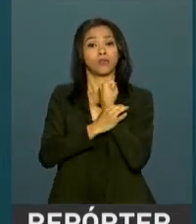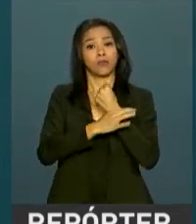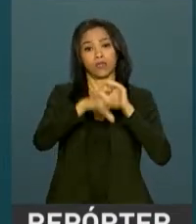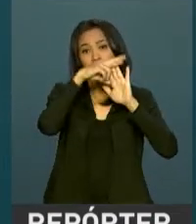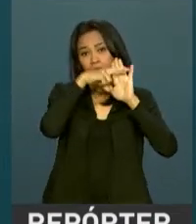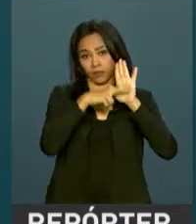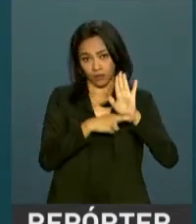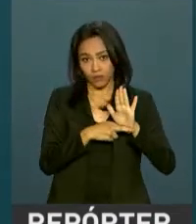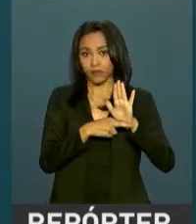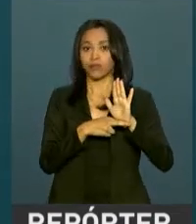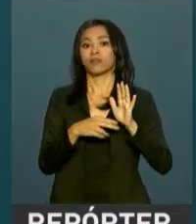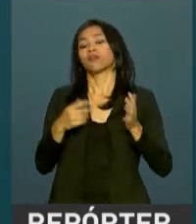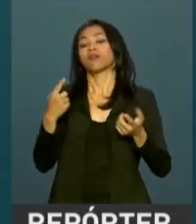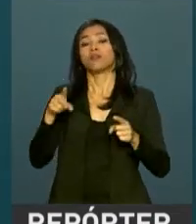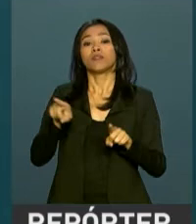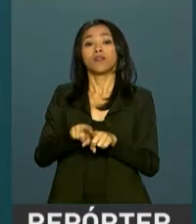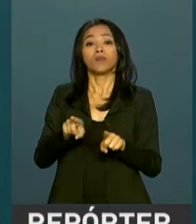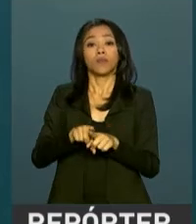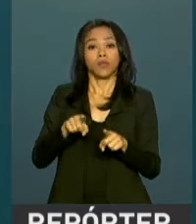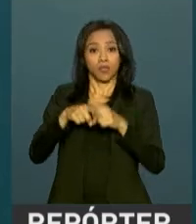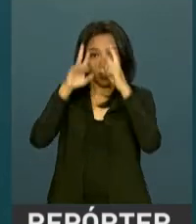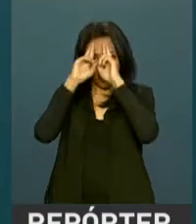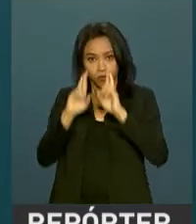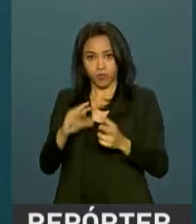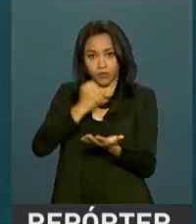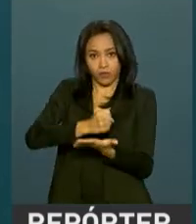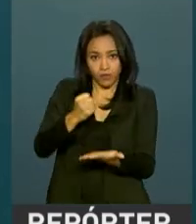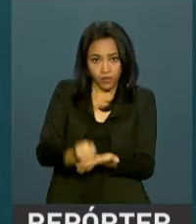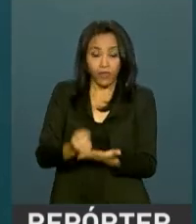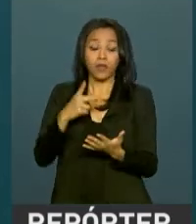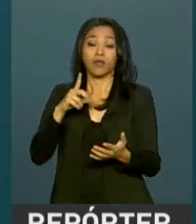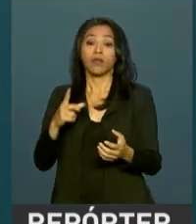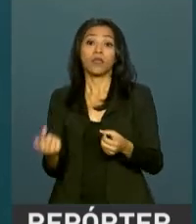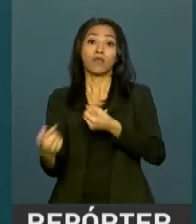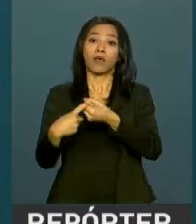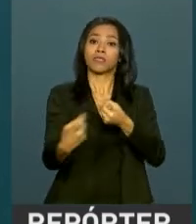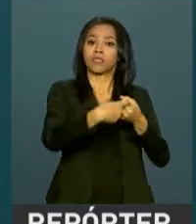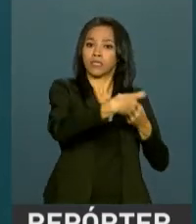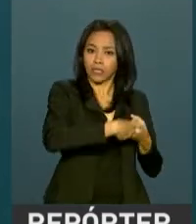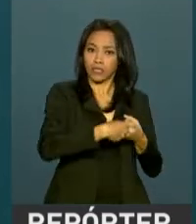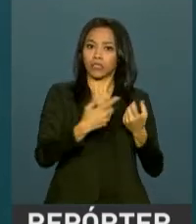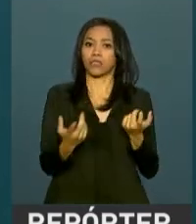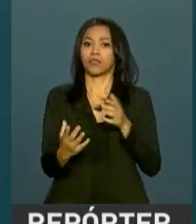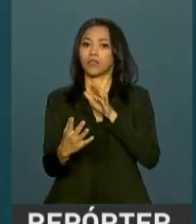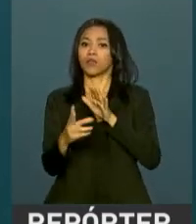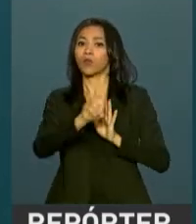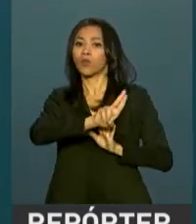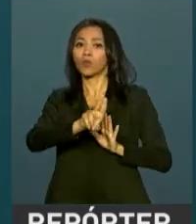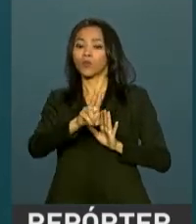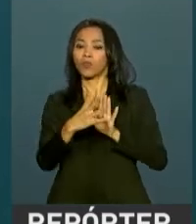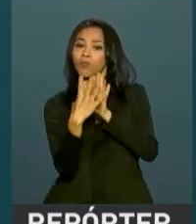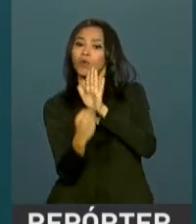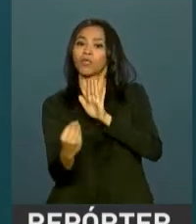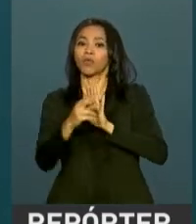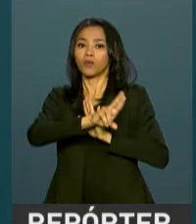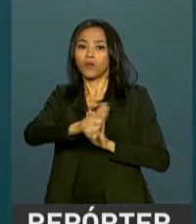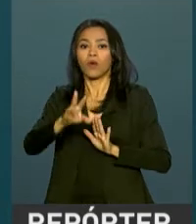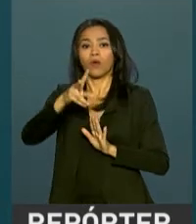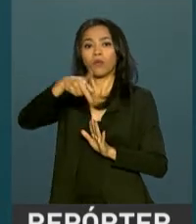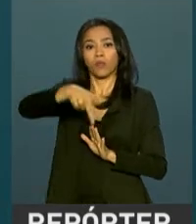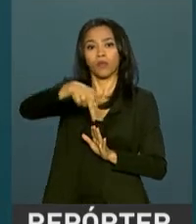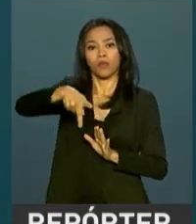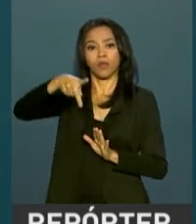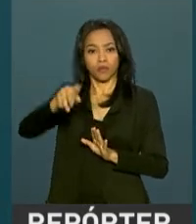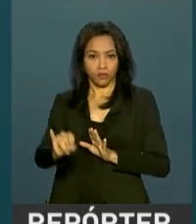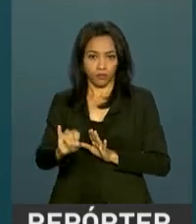instituídas com um programa de parcerias e investimentos app ii em conjunto com o ministério setorial e agência